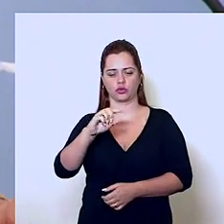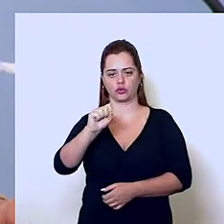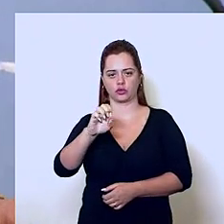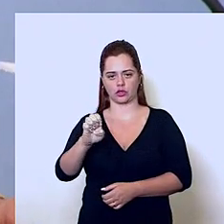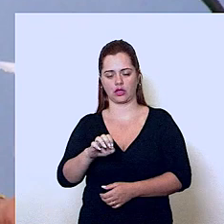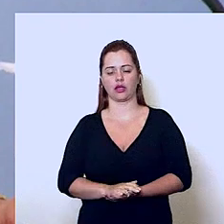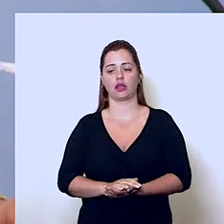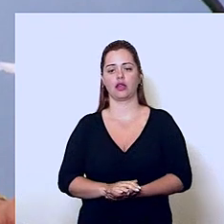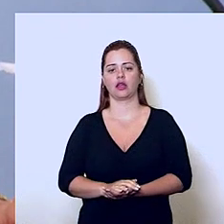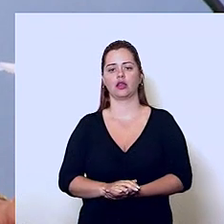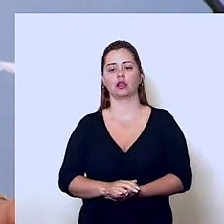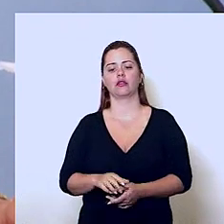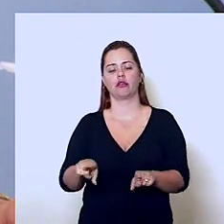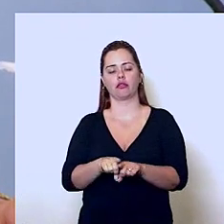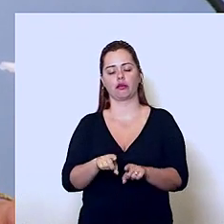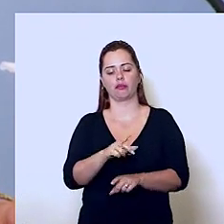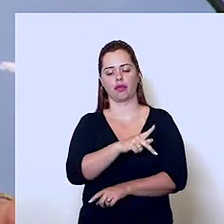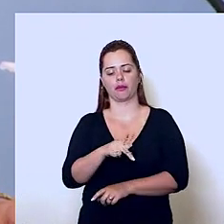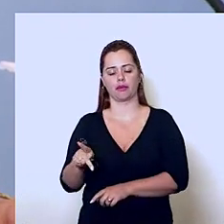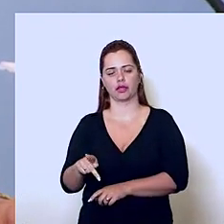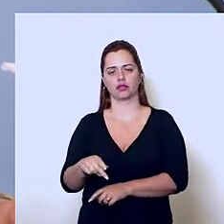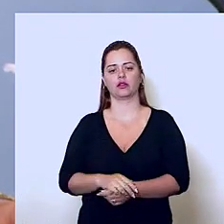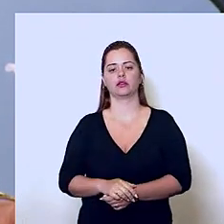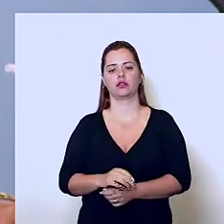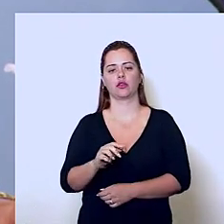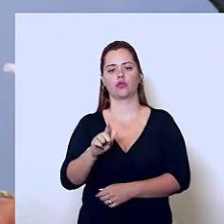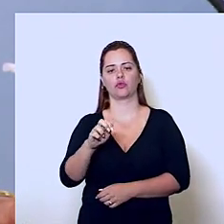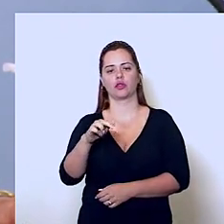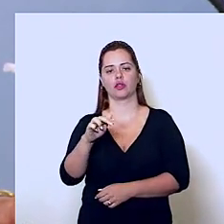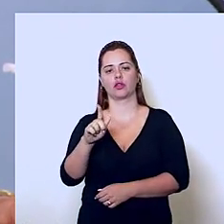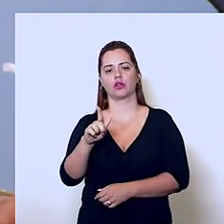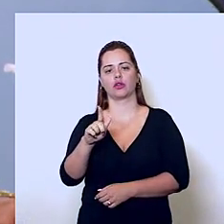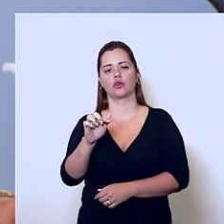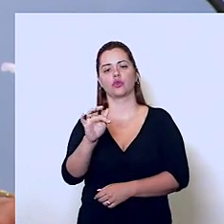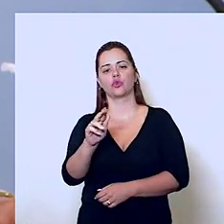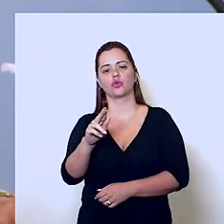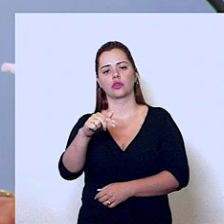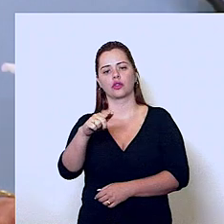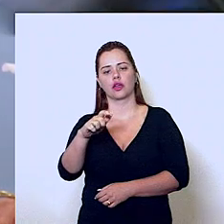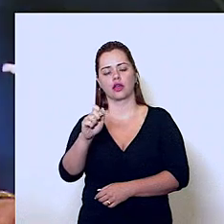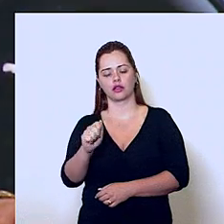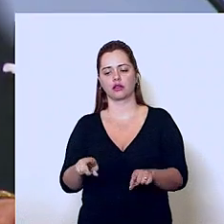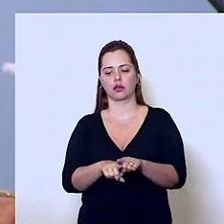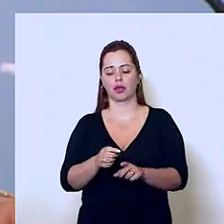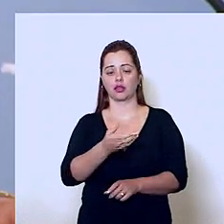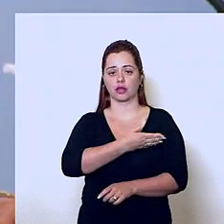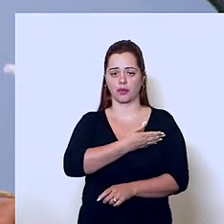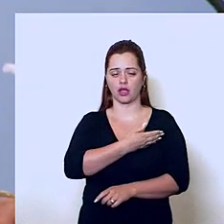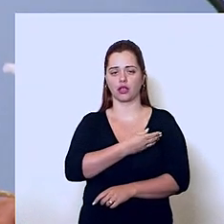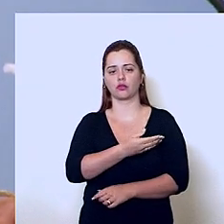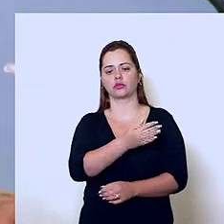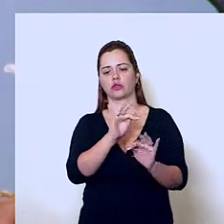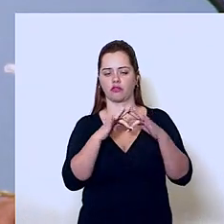FUNAG, embaixadora Márcia Loureiro, queridos amigos Isabel, João Pedro, Tota e todos os